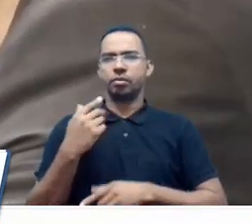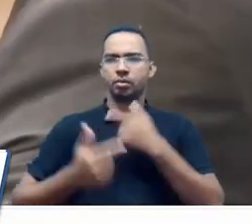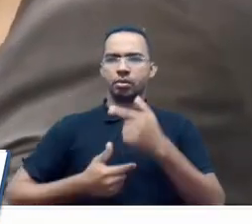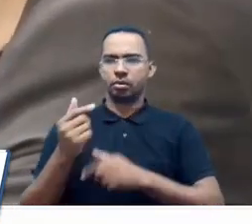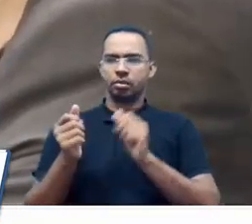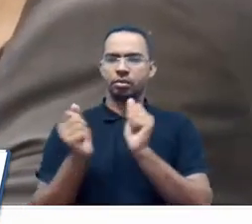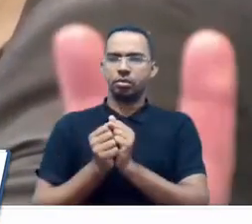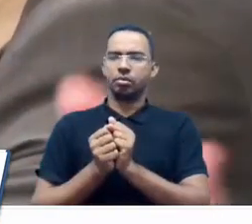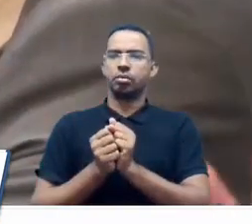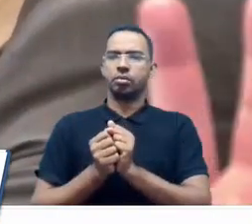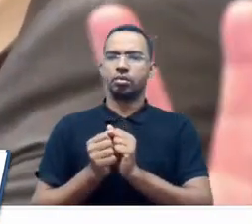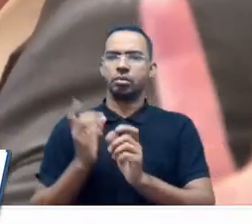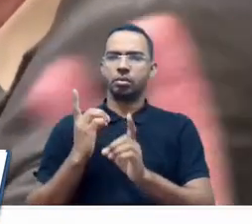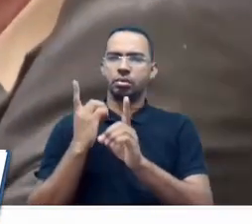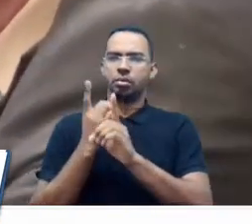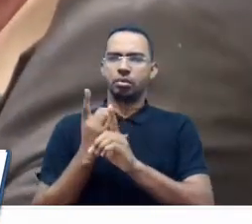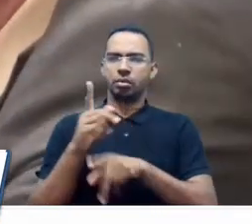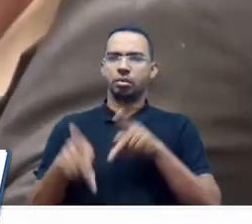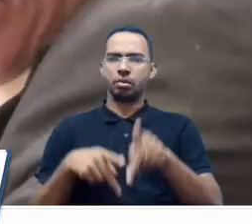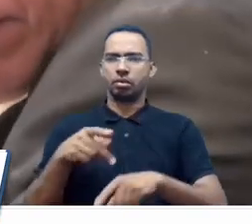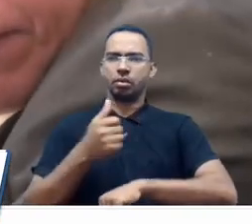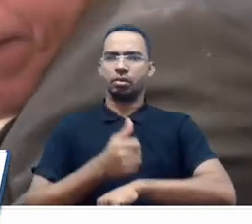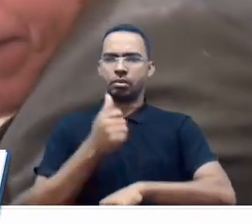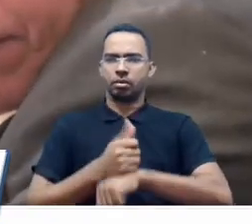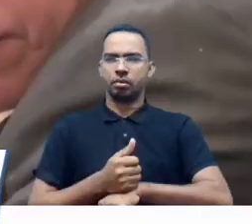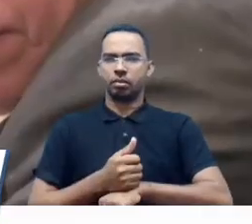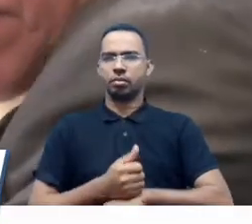dedicação, atendendo a população de Franca.